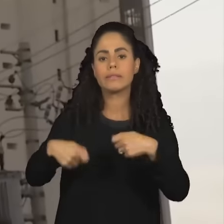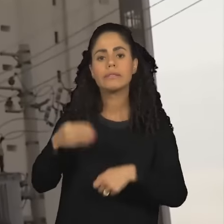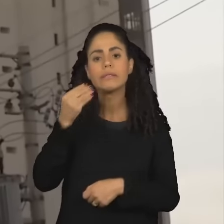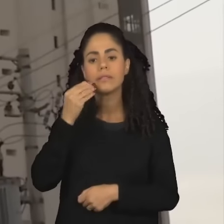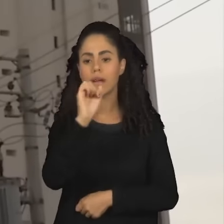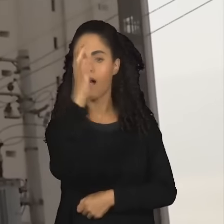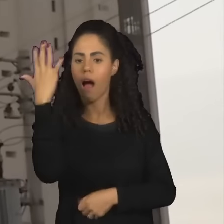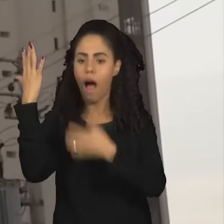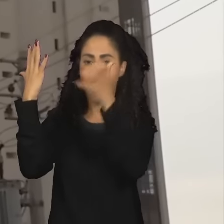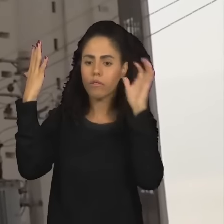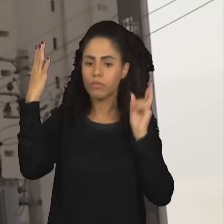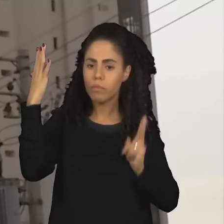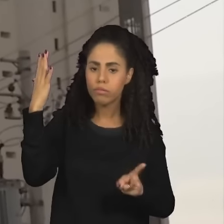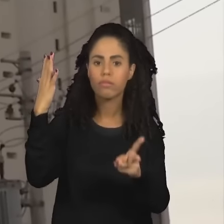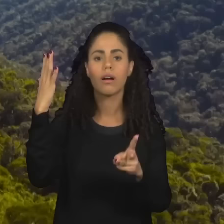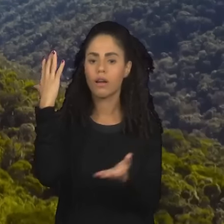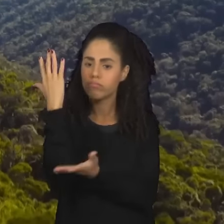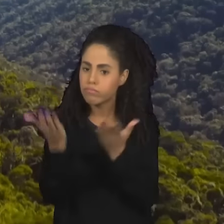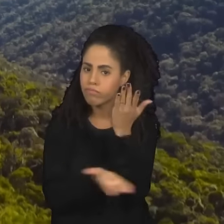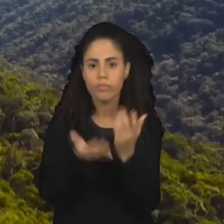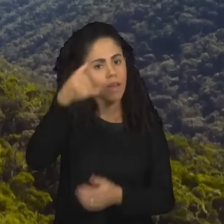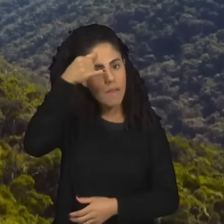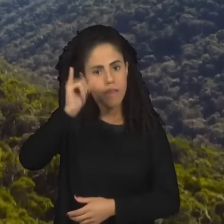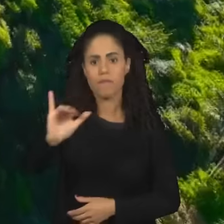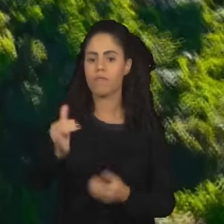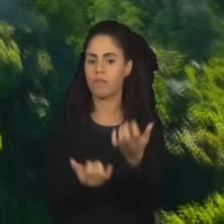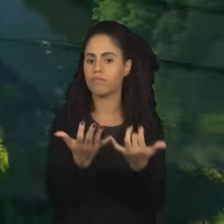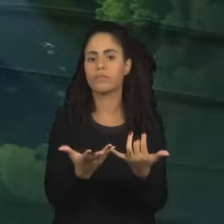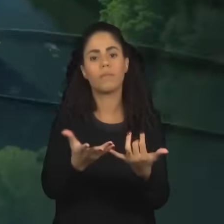árvores e combater os desmatamentos e os incêndios.